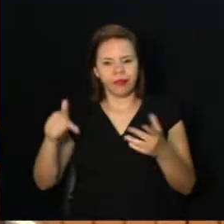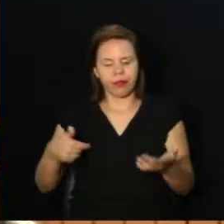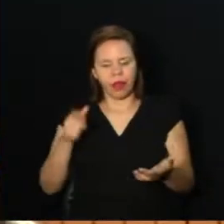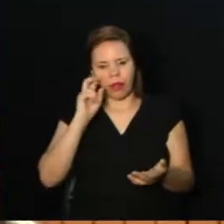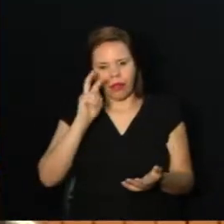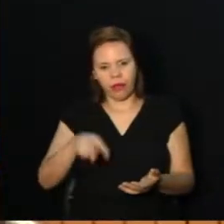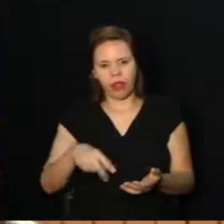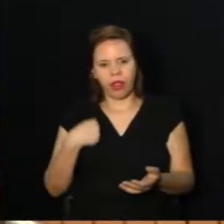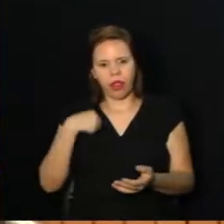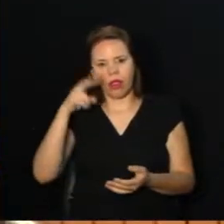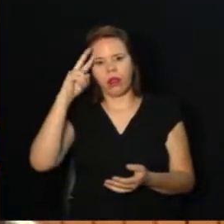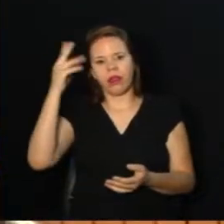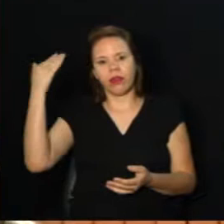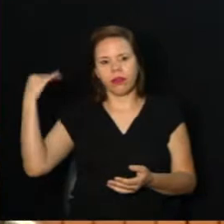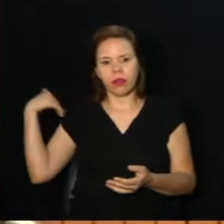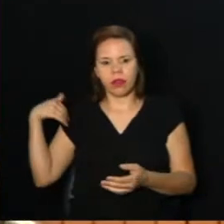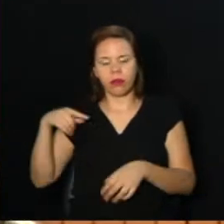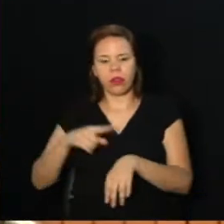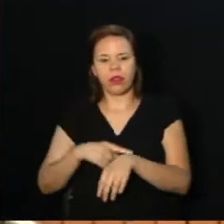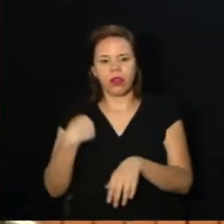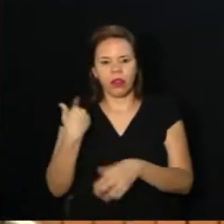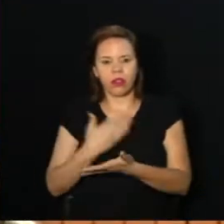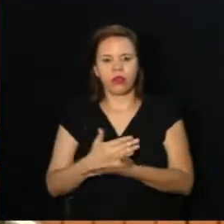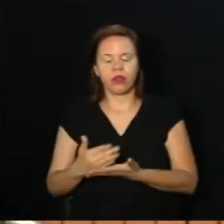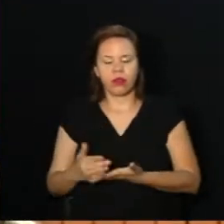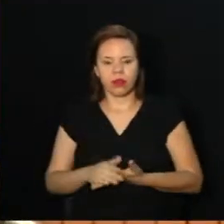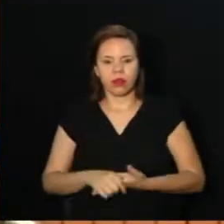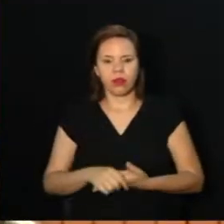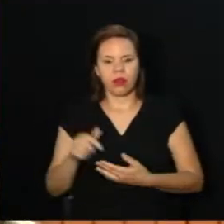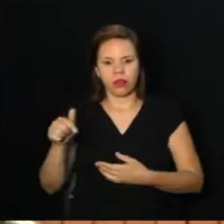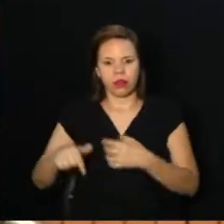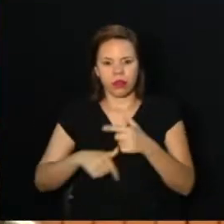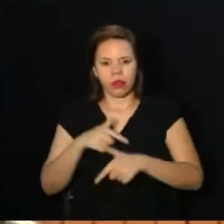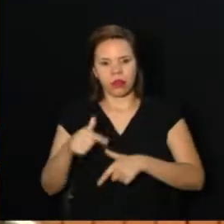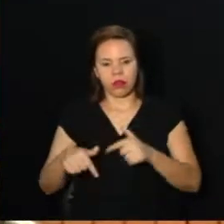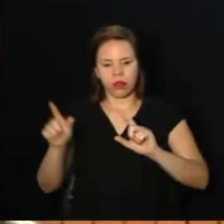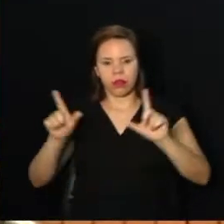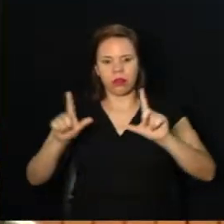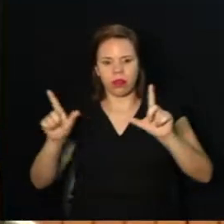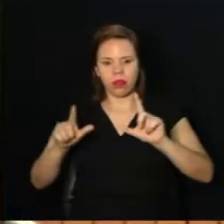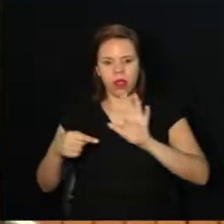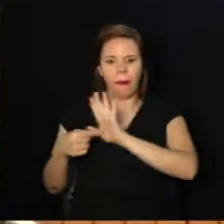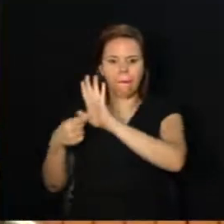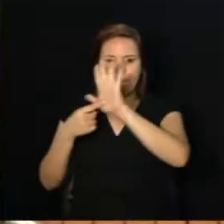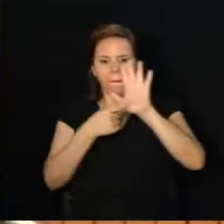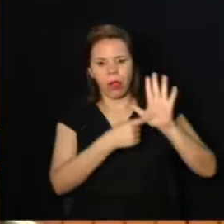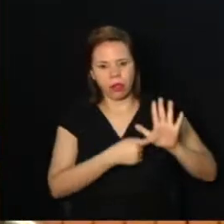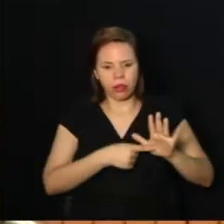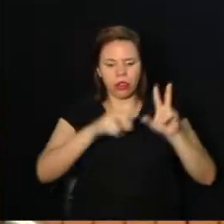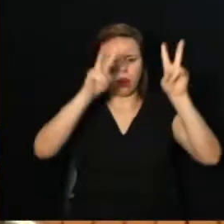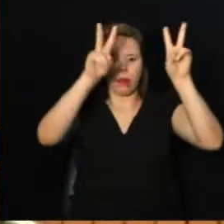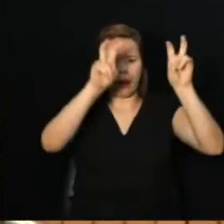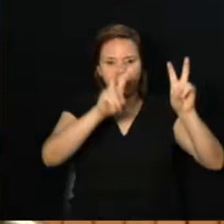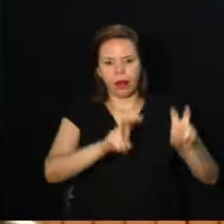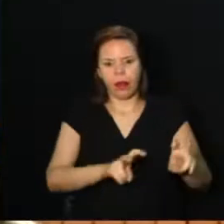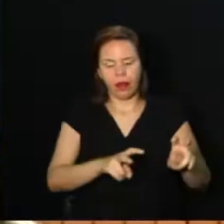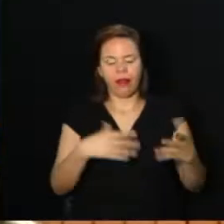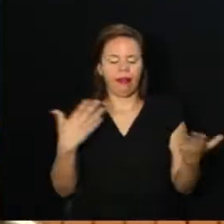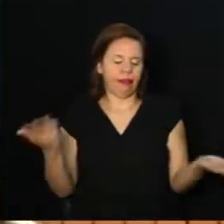Eu me recordo que algum tempo atrás, quando nós começávamos esse trabalho com a televisão, mostrando assuntos, o pessoal falava assim,